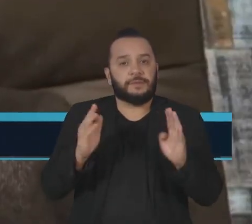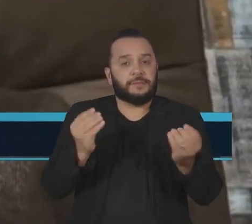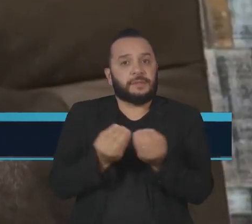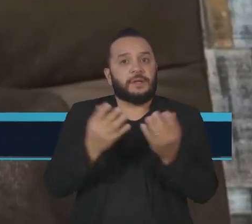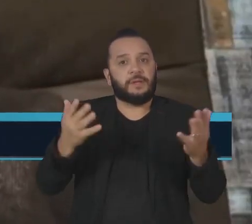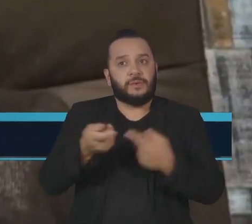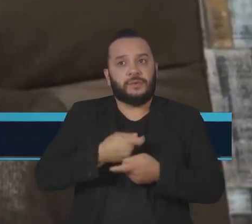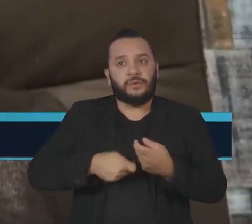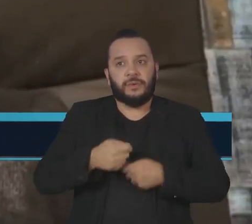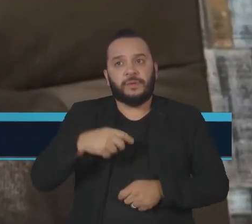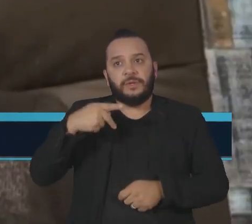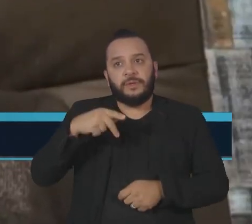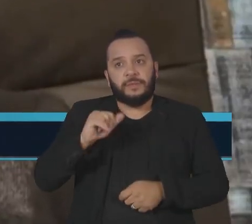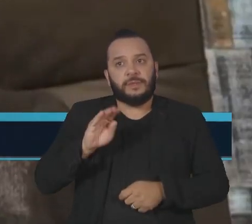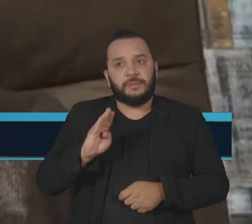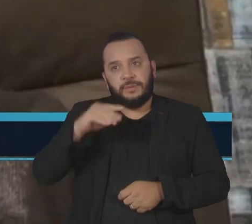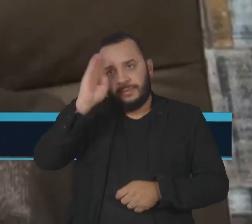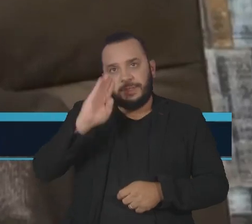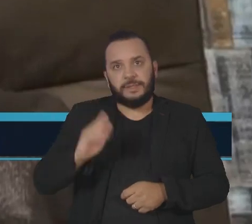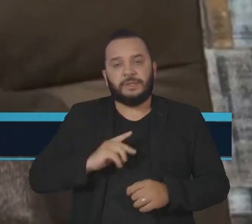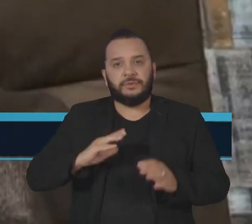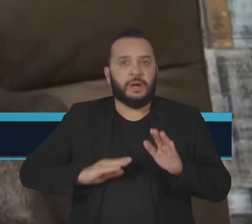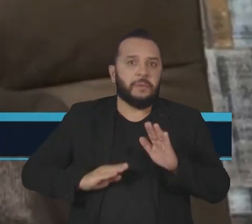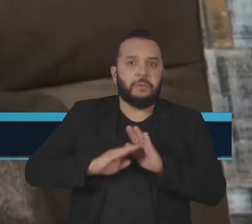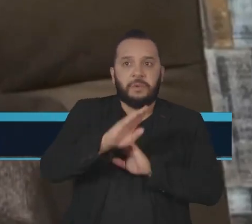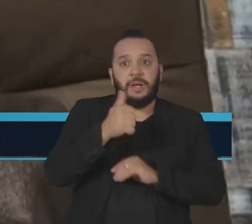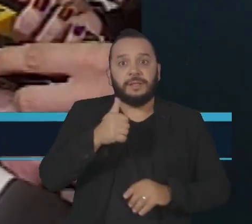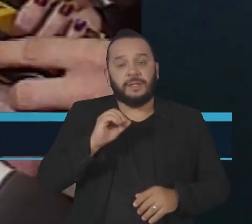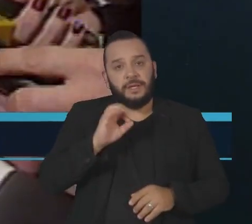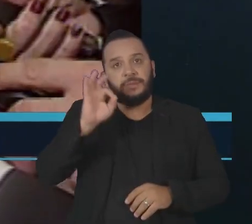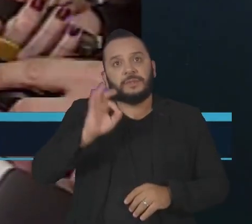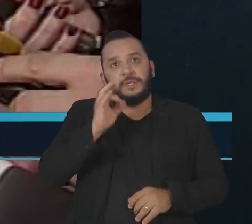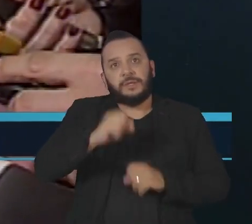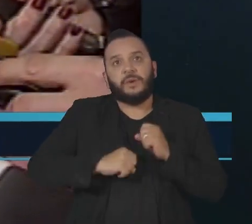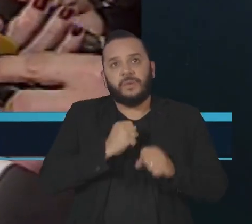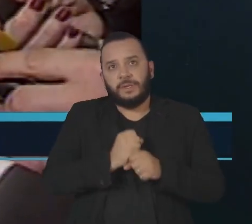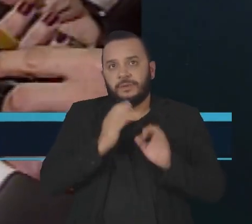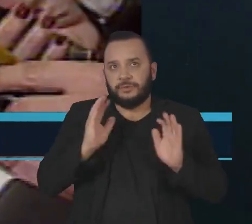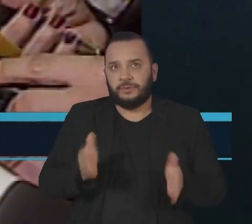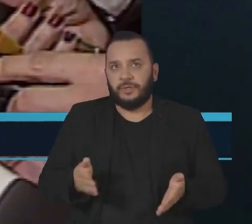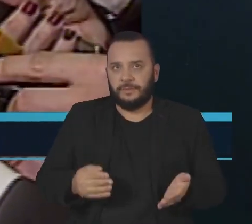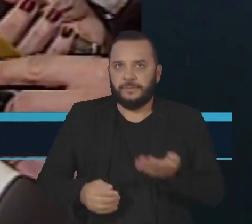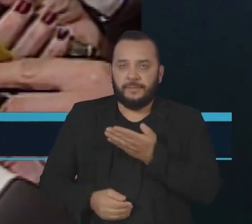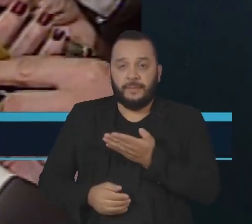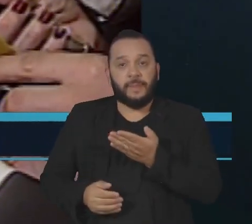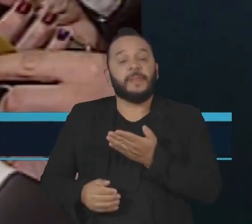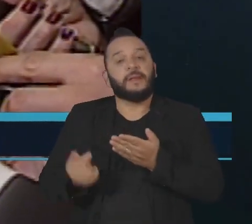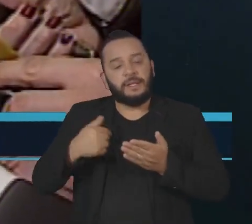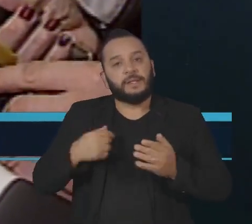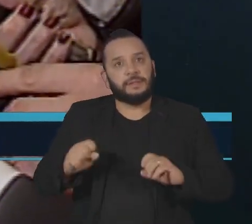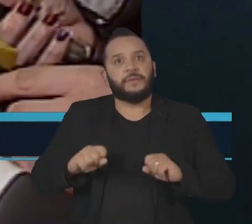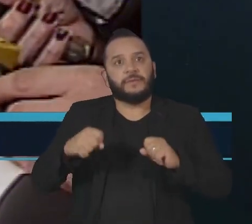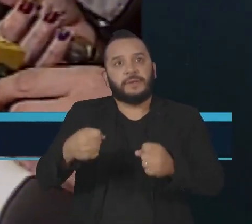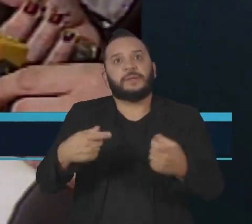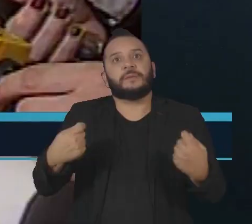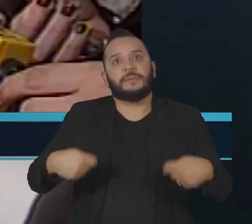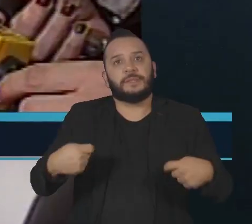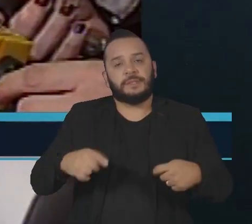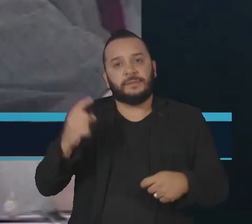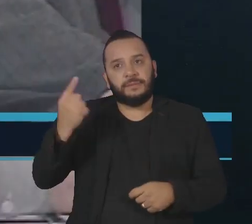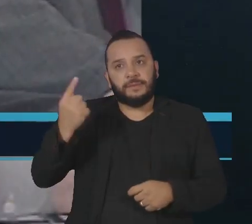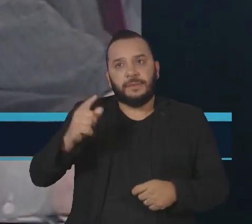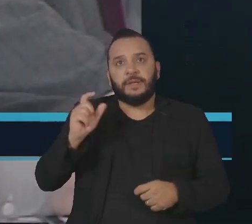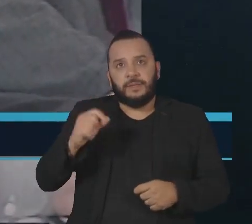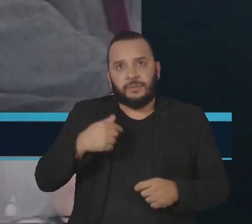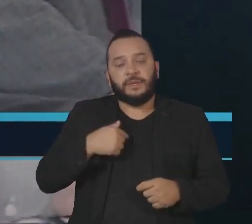período em que o PIB do país cresceu acima de 10% ao ano em média. Na época, defendeu que era preciso primeiro aumentar o